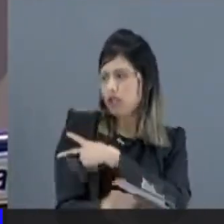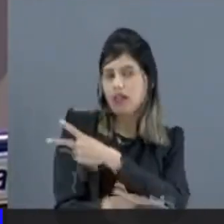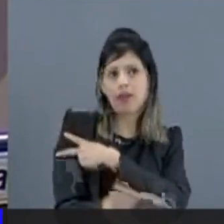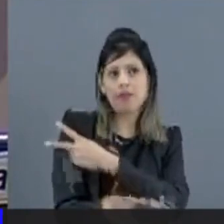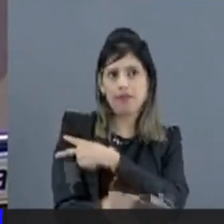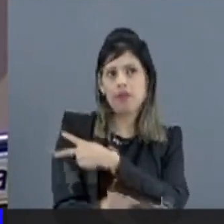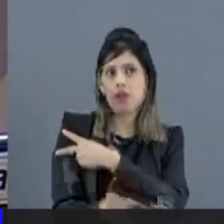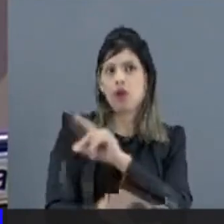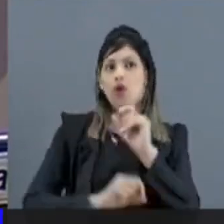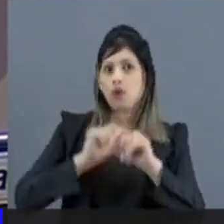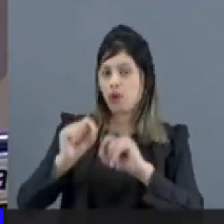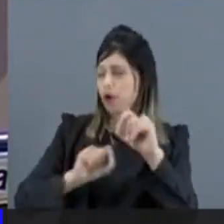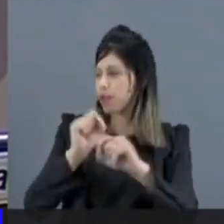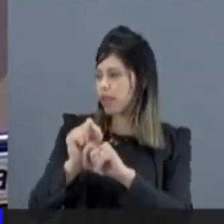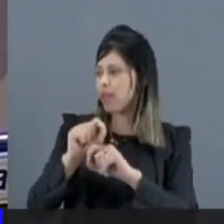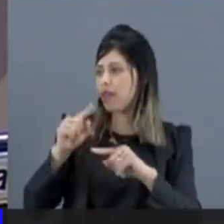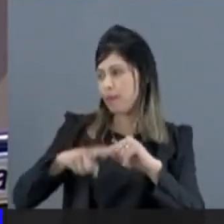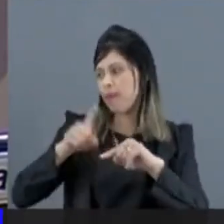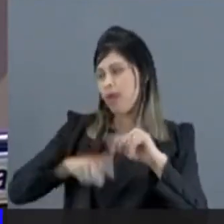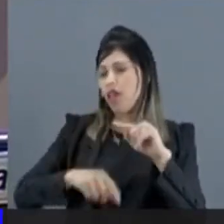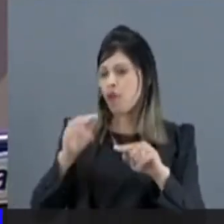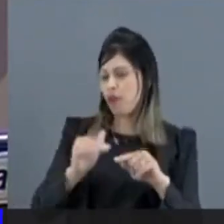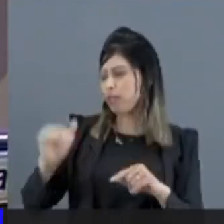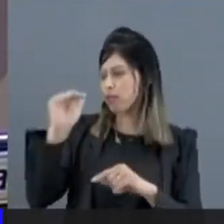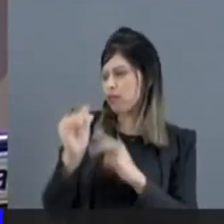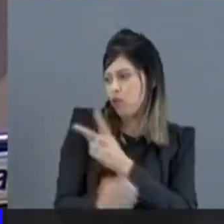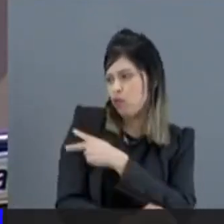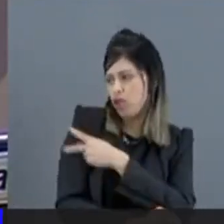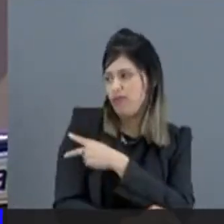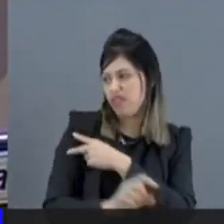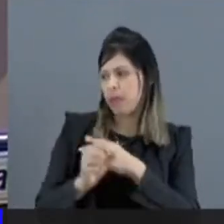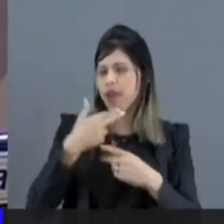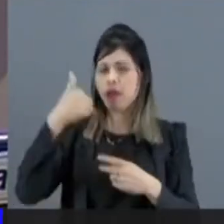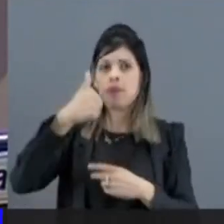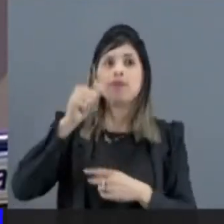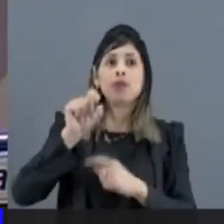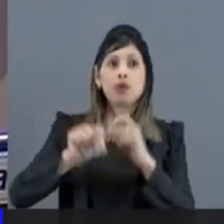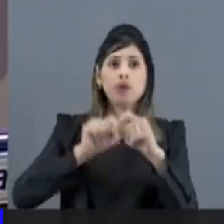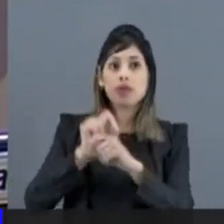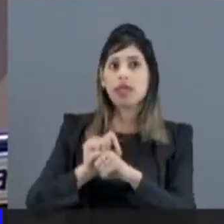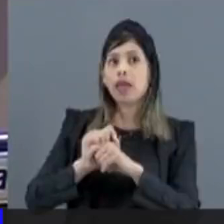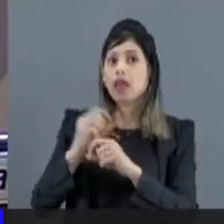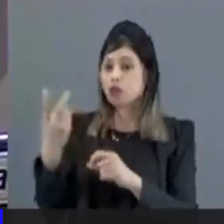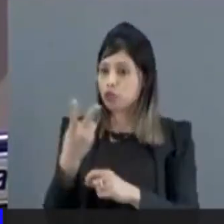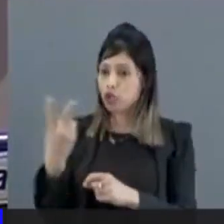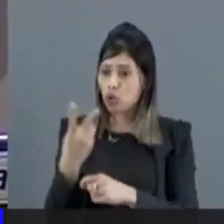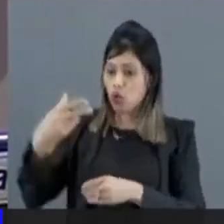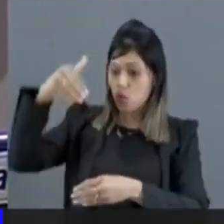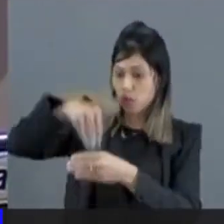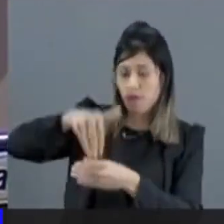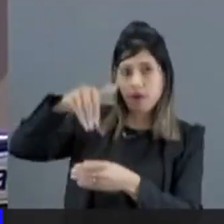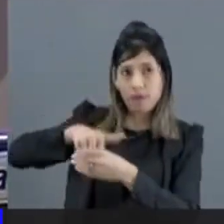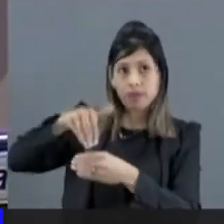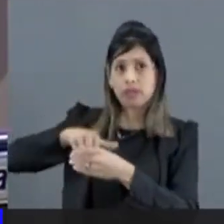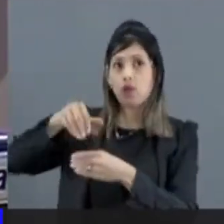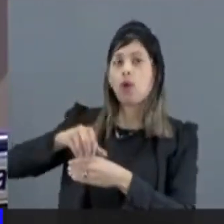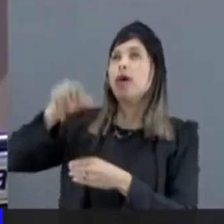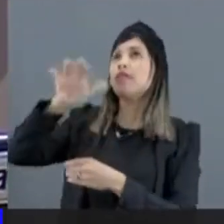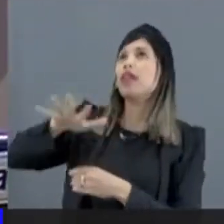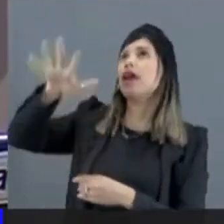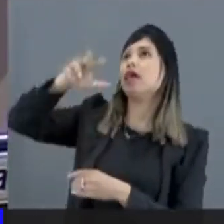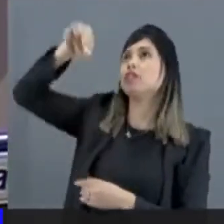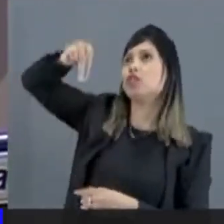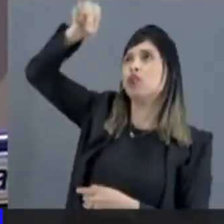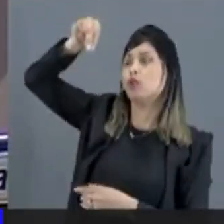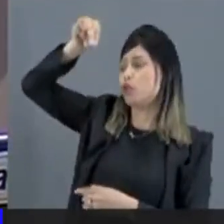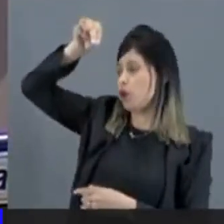participado dolosamente das blits verificadas no segundo turno das eleições presidencial da região presidenciais da região Nordeste com o